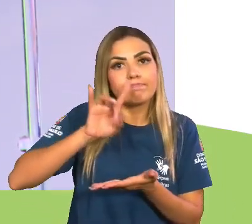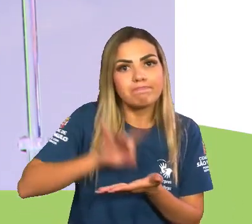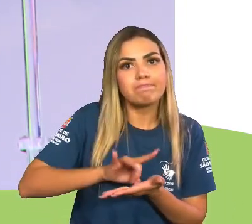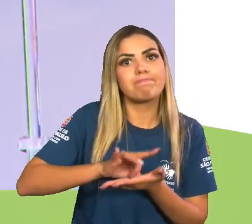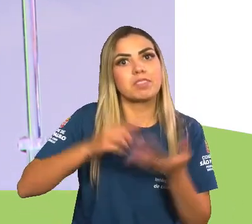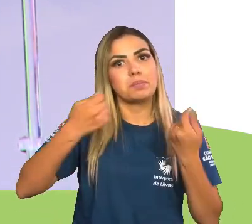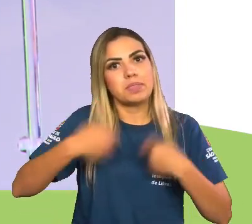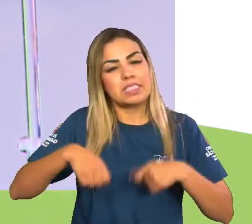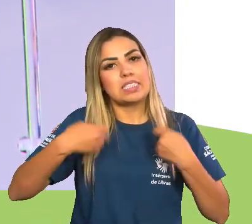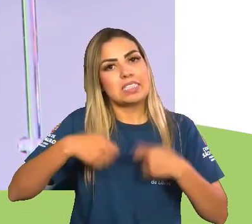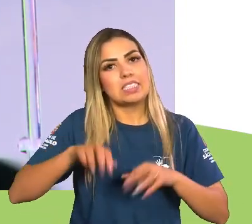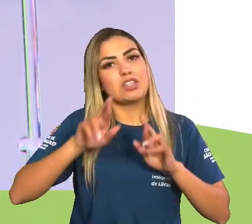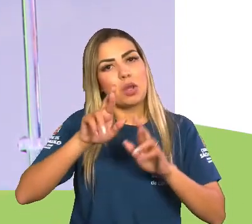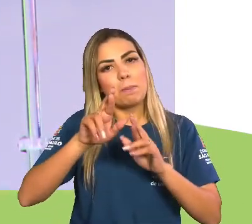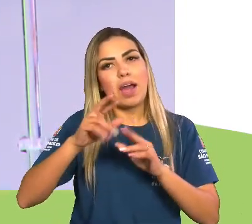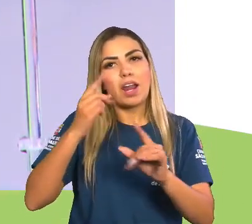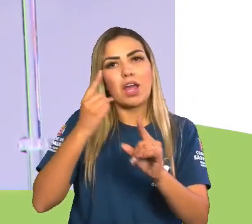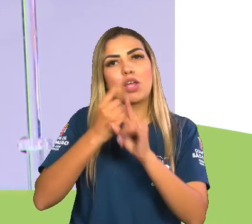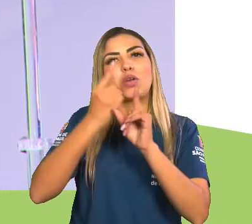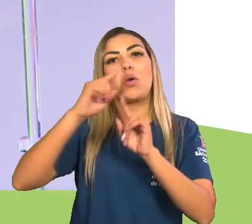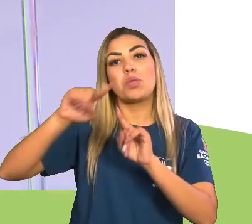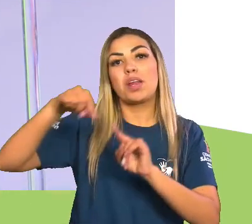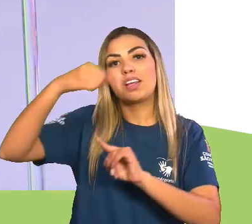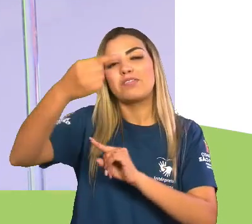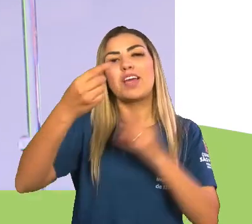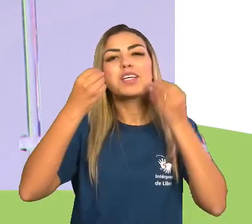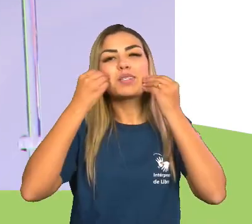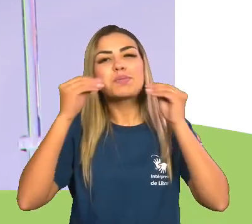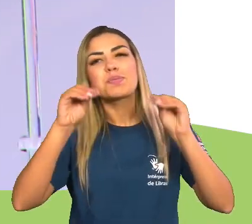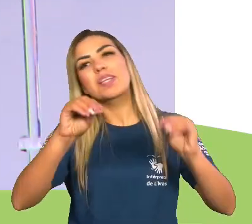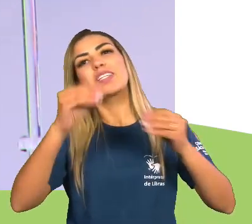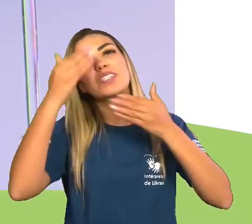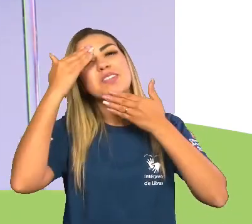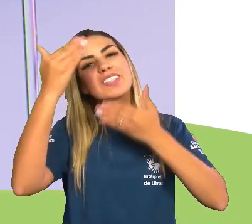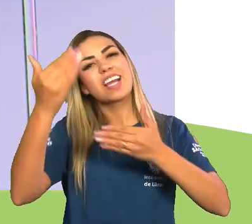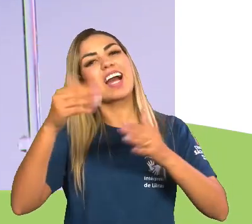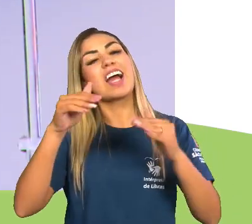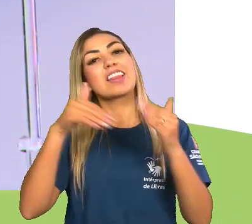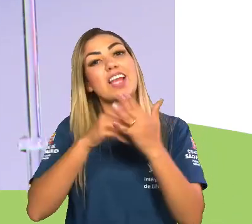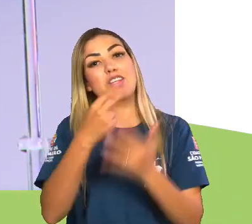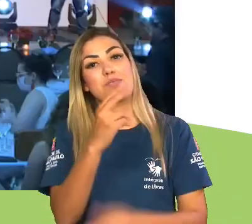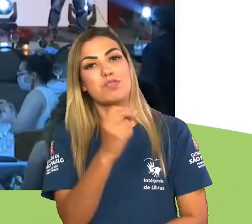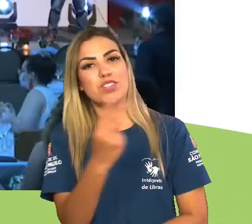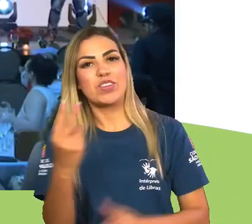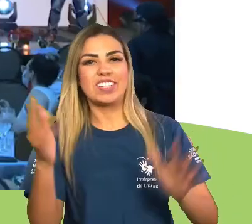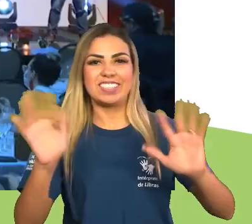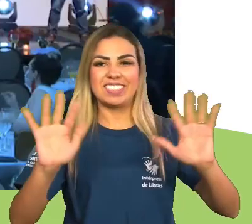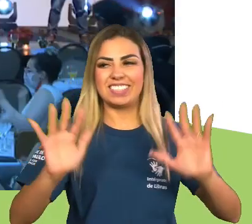precisa. A gente se encontra no ano que vem. Um beijo, obrigada e até 2022.